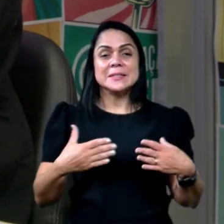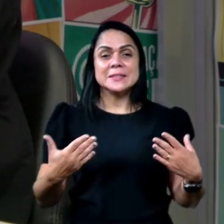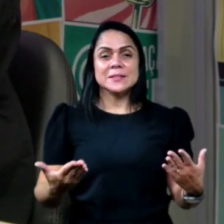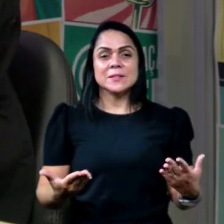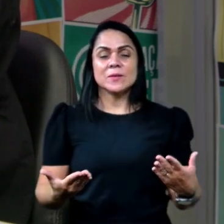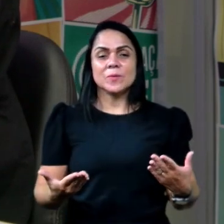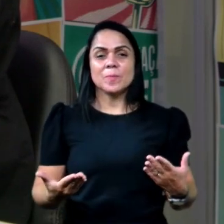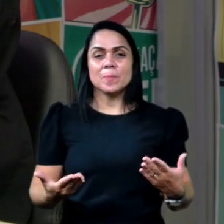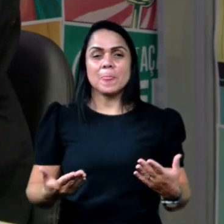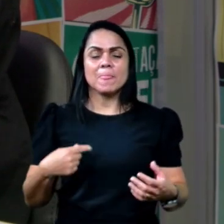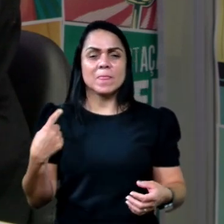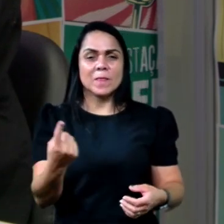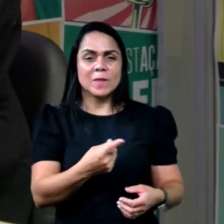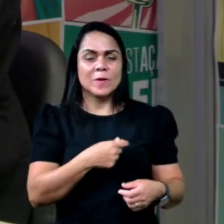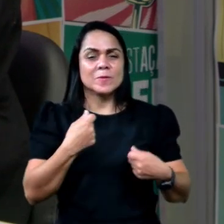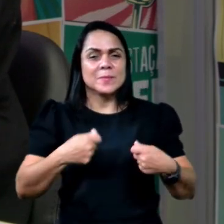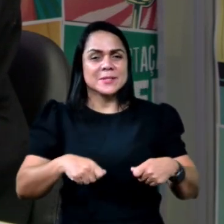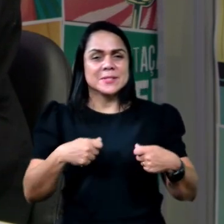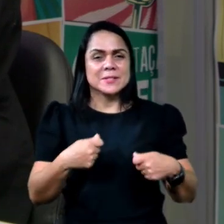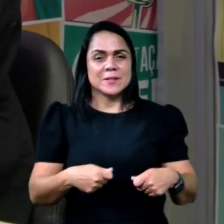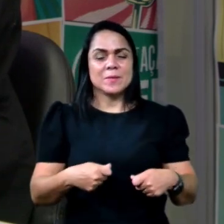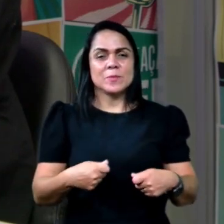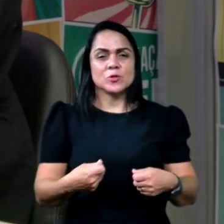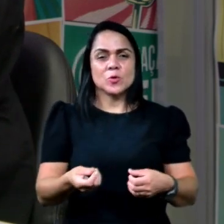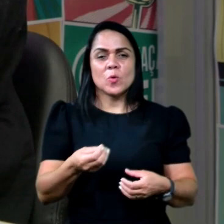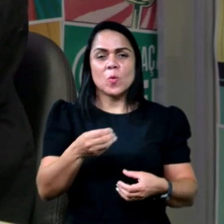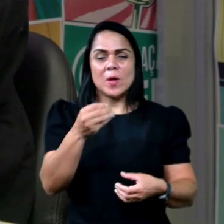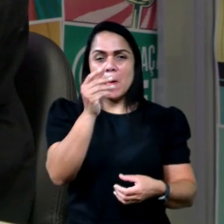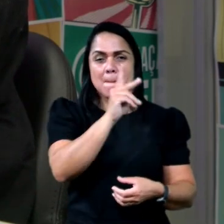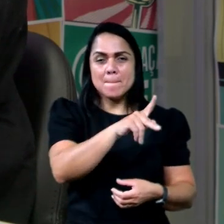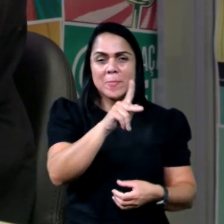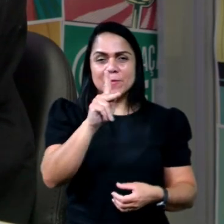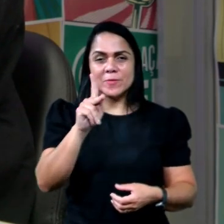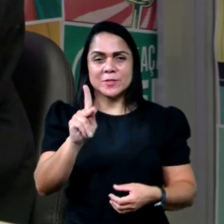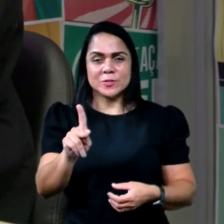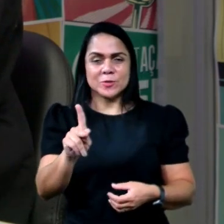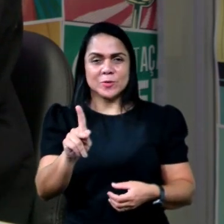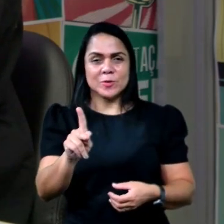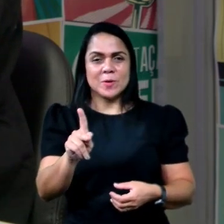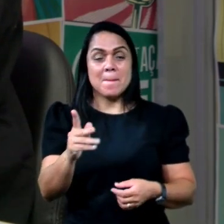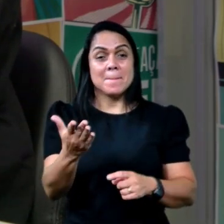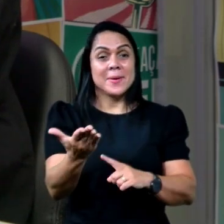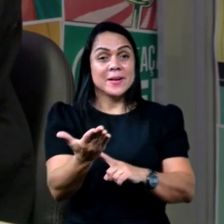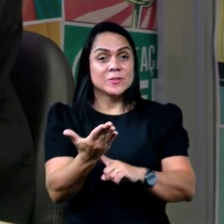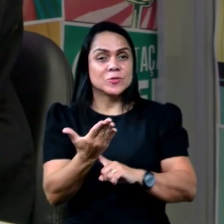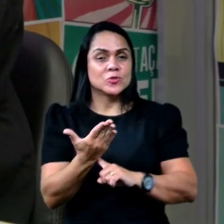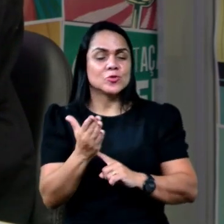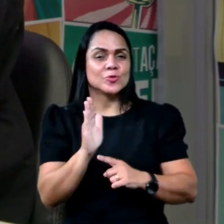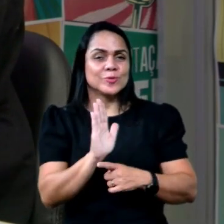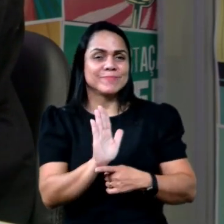professor, não nessa função de ser inspiração para o aluno, mas nesse lugar